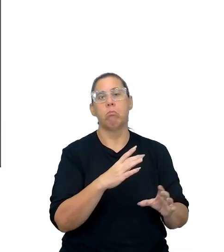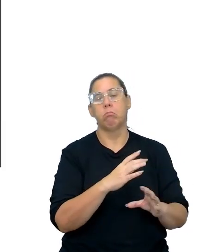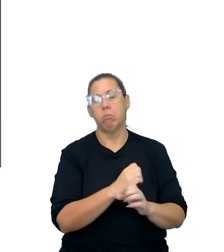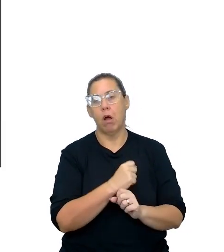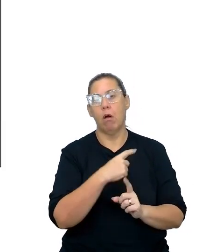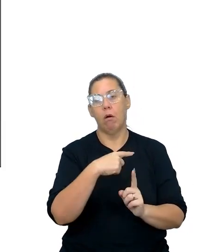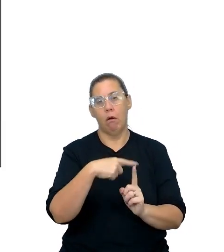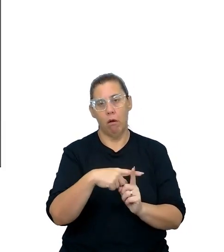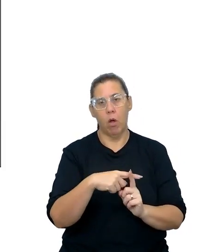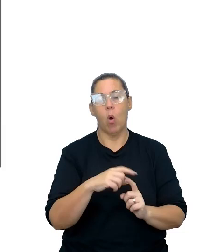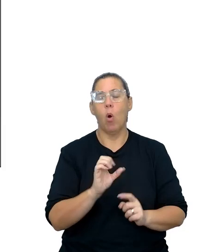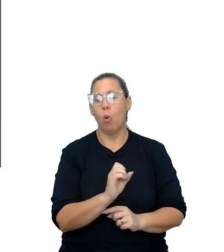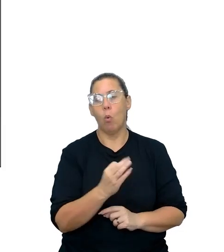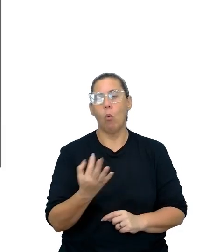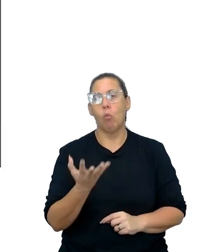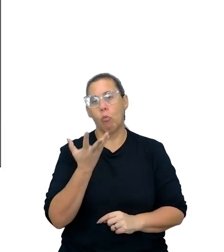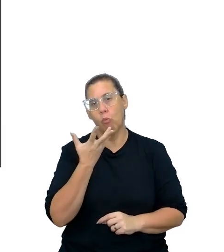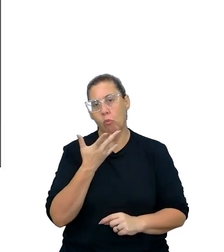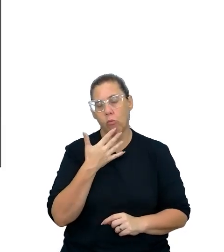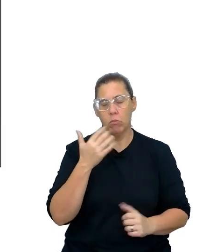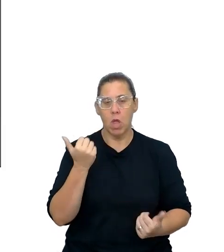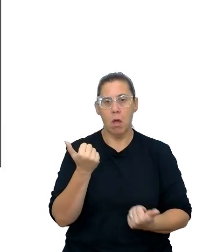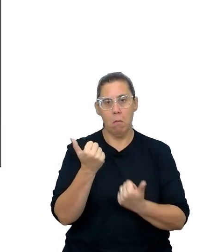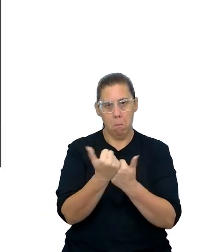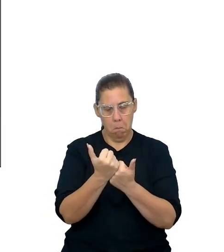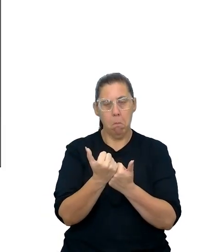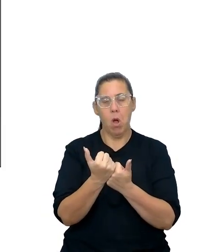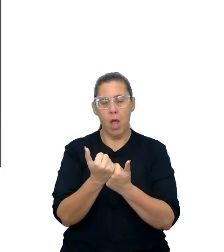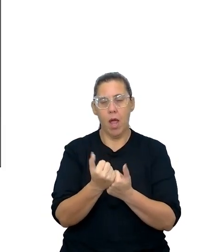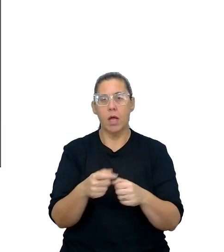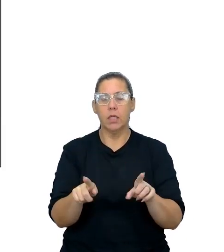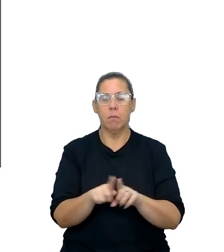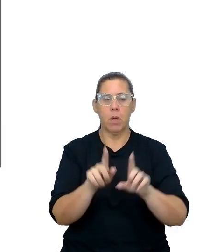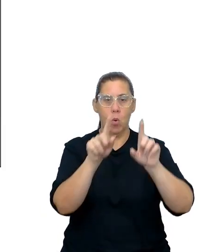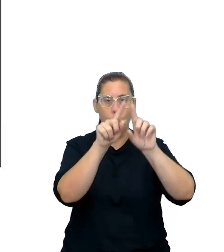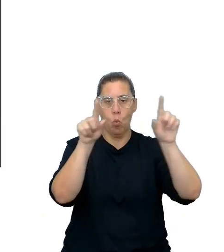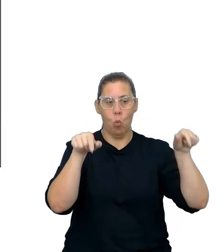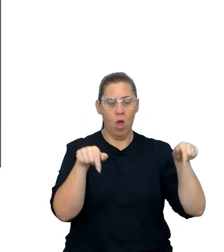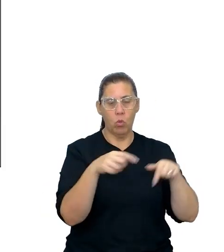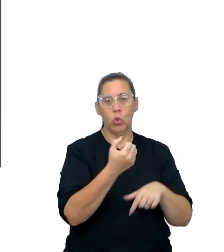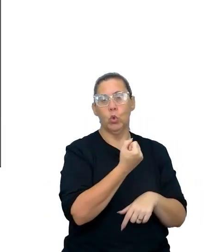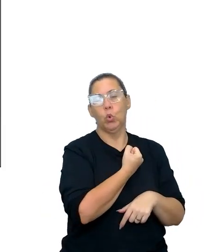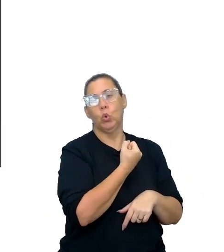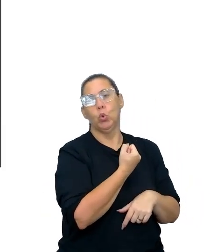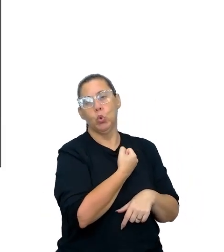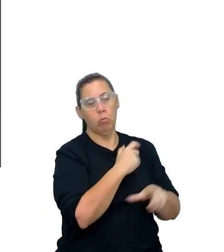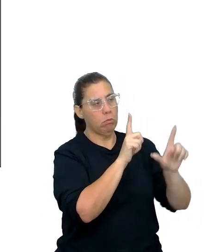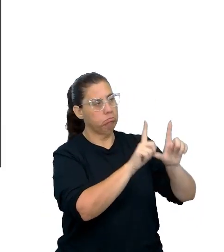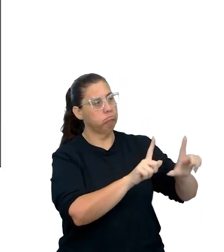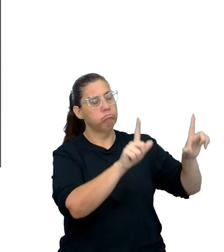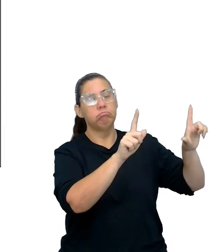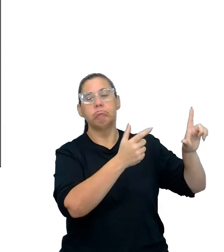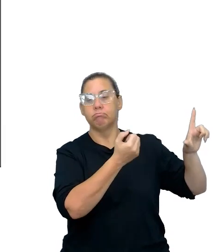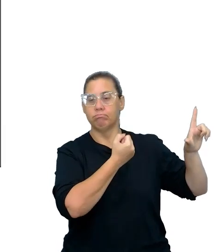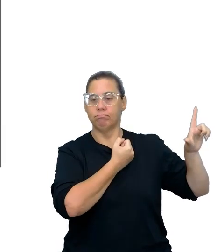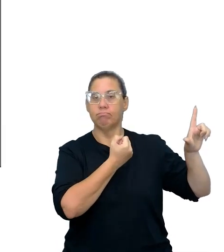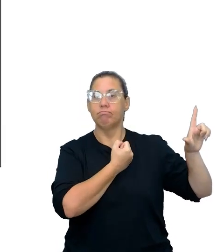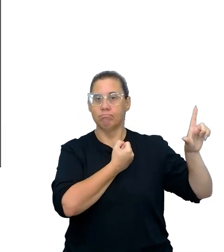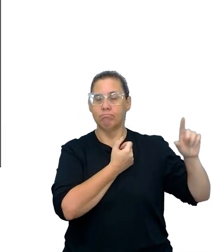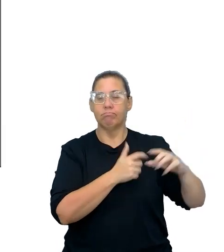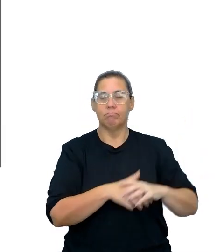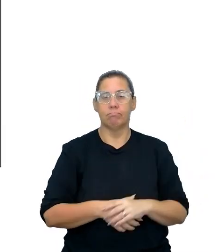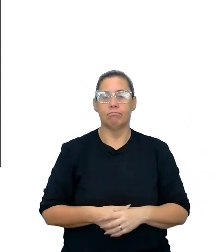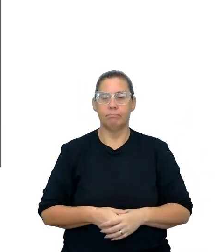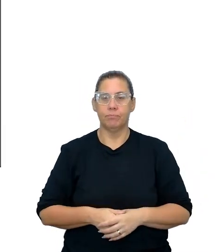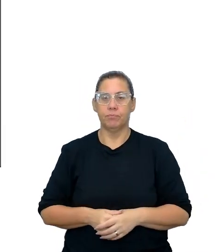uma sobrecontagem, podendo apoiar-se no quadro numérico, que é tão importante, né, para o uso aí dos nossos estudantes na